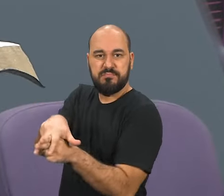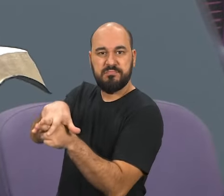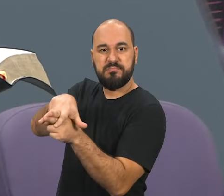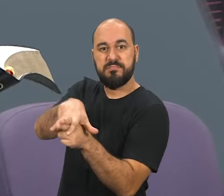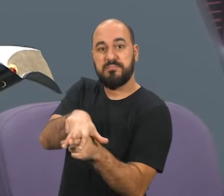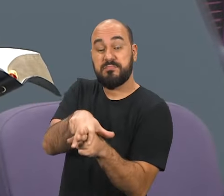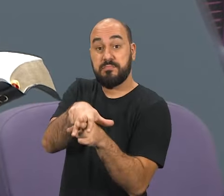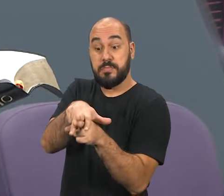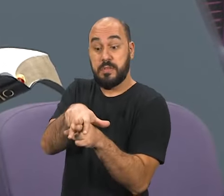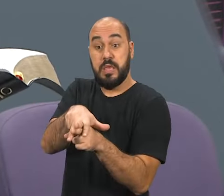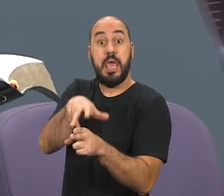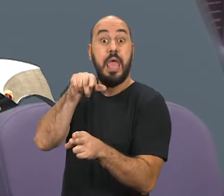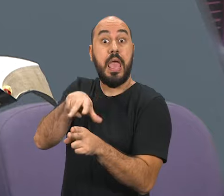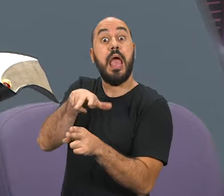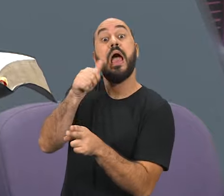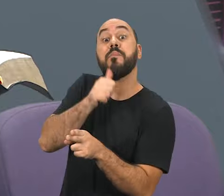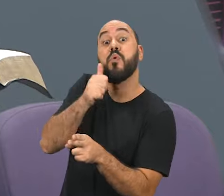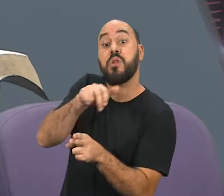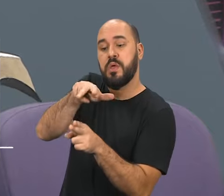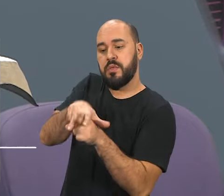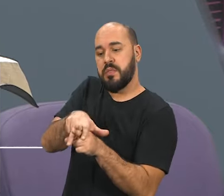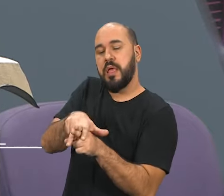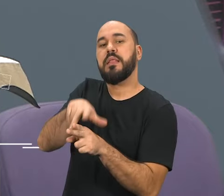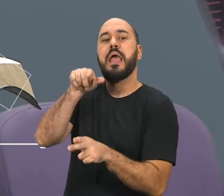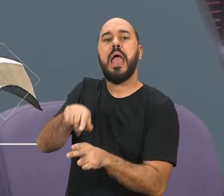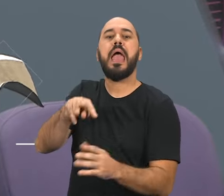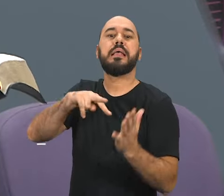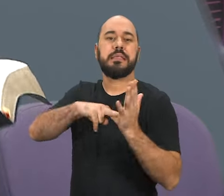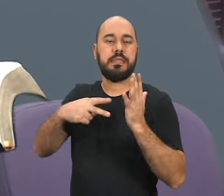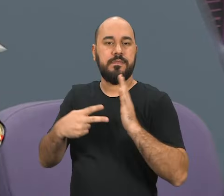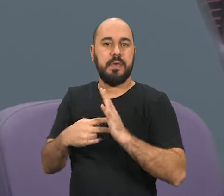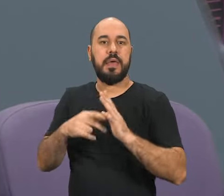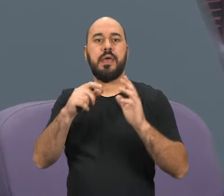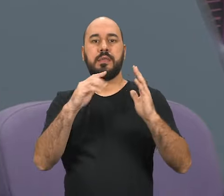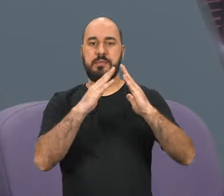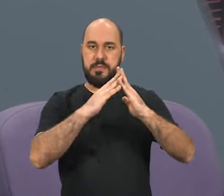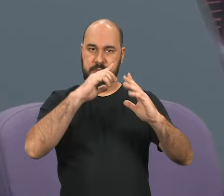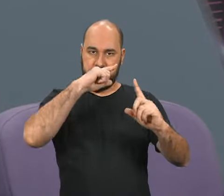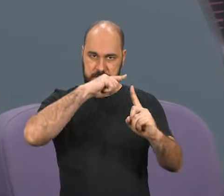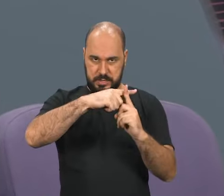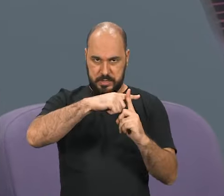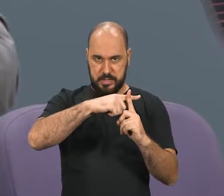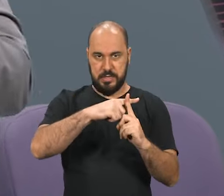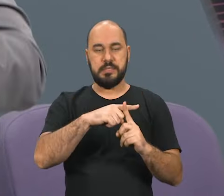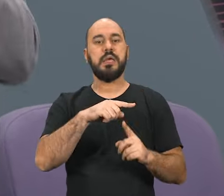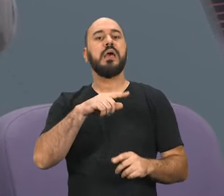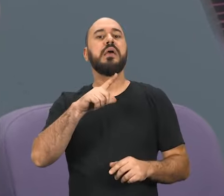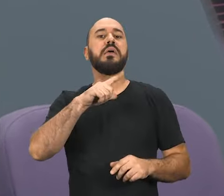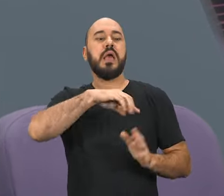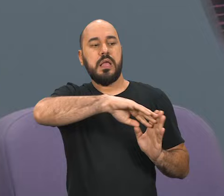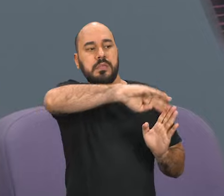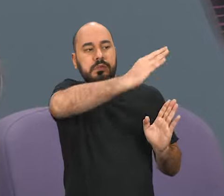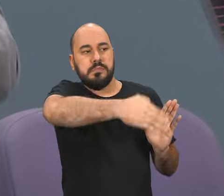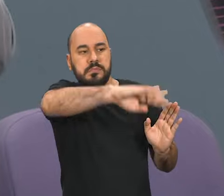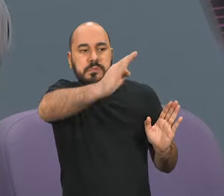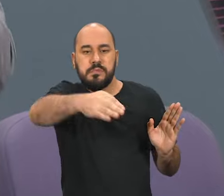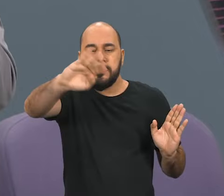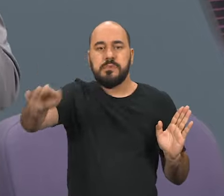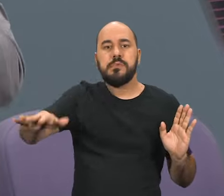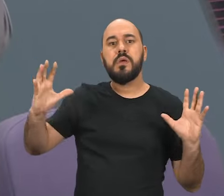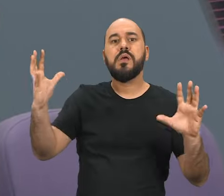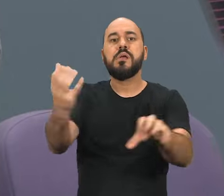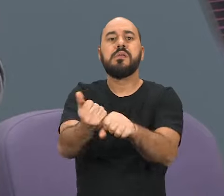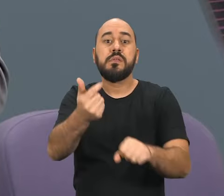Roma, e ali no meio a mulher está sentada, a mulher é a igreja. Então veja que a besta do Apocalipse lidera uma igreja, a besta